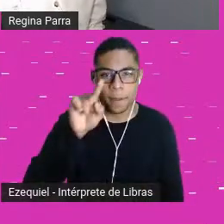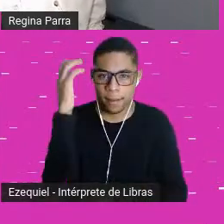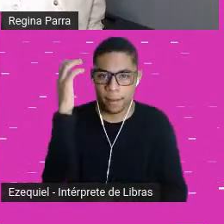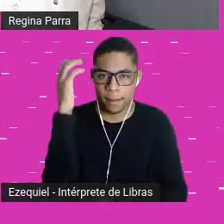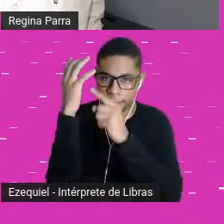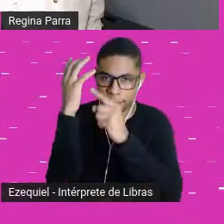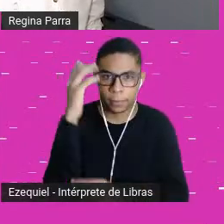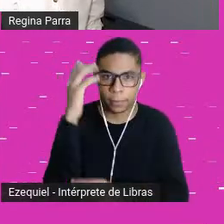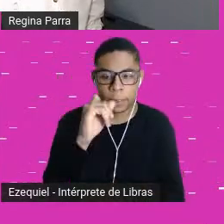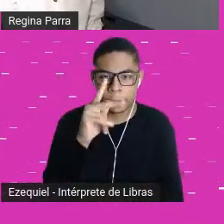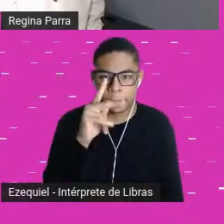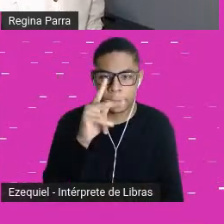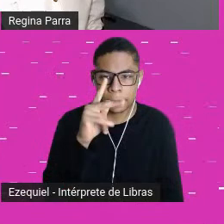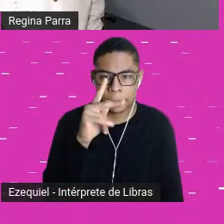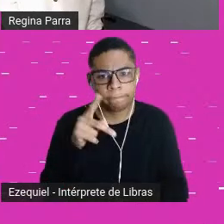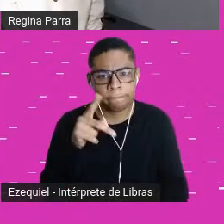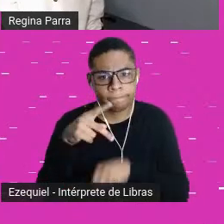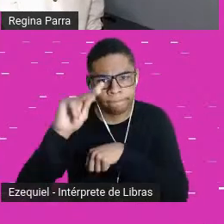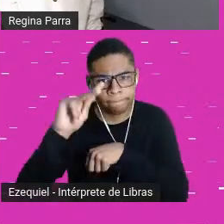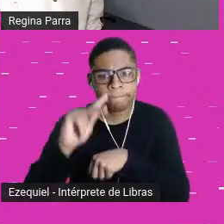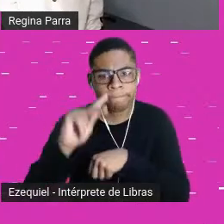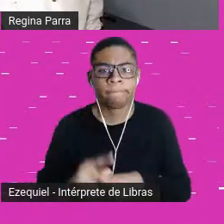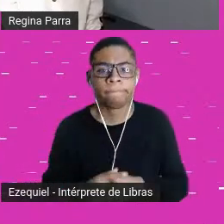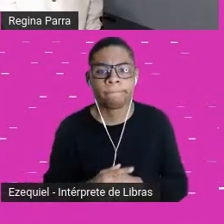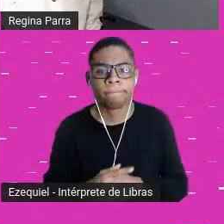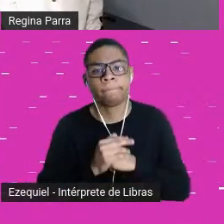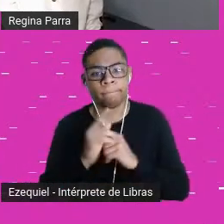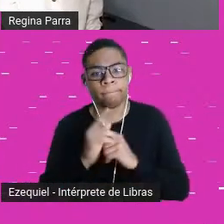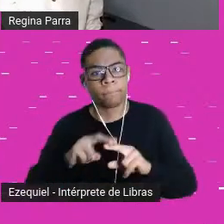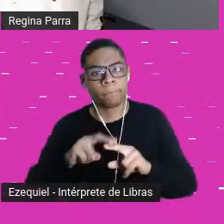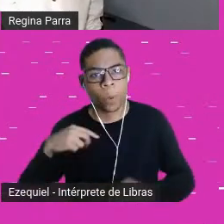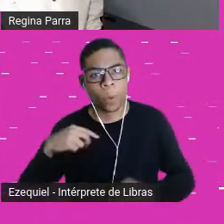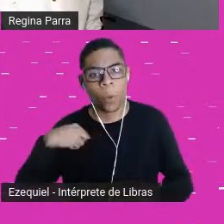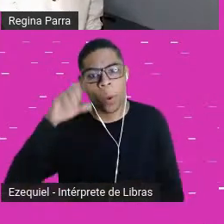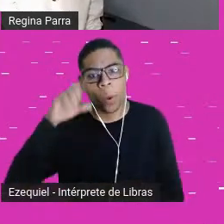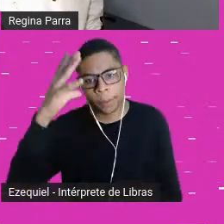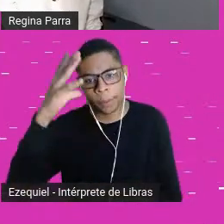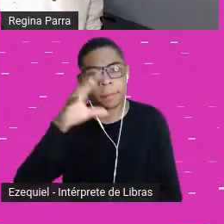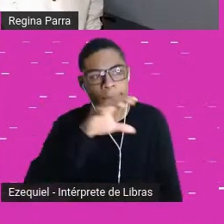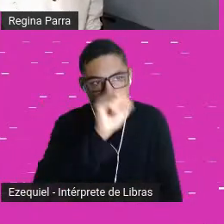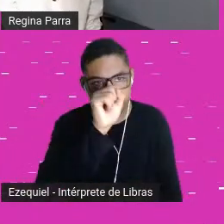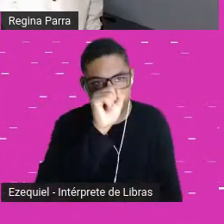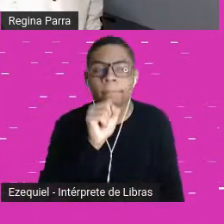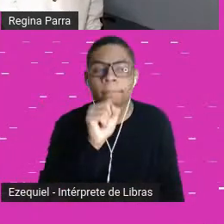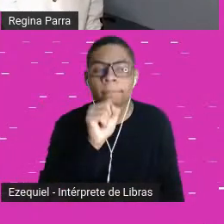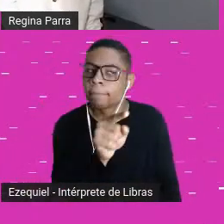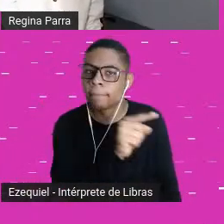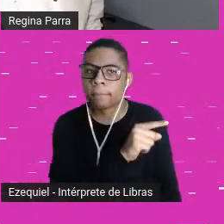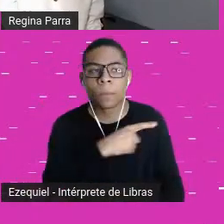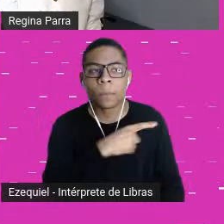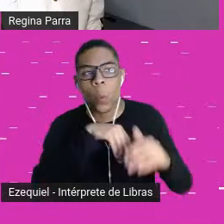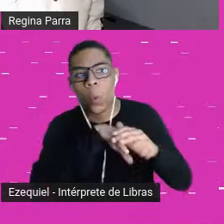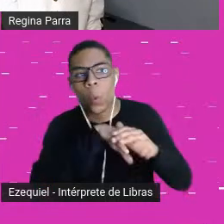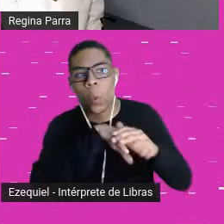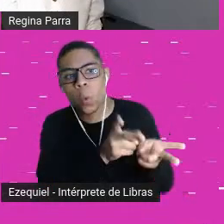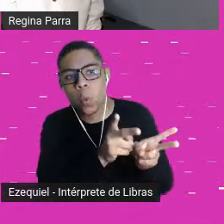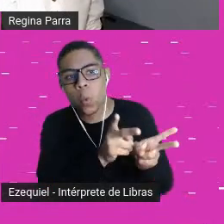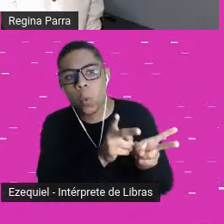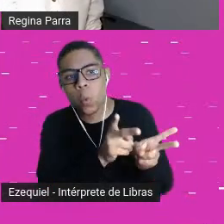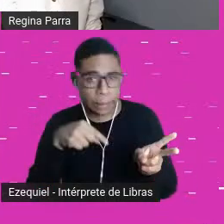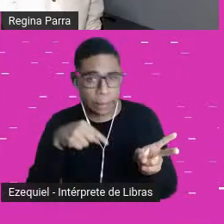gente falava. Então, elas estavam armazenadas lá depois que foi desmontado o